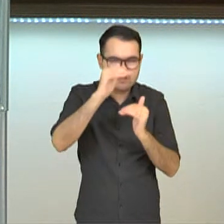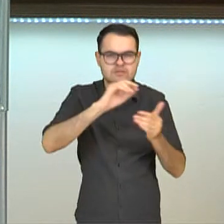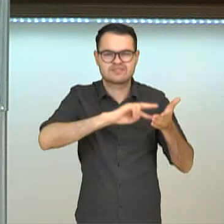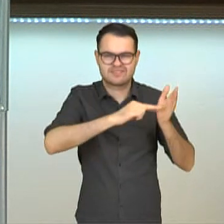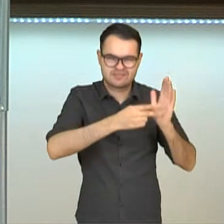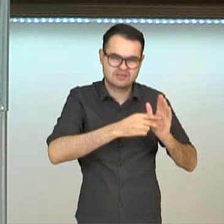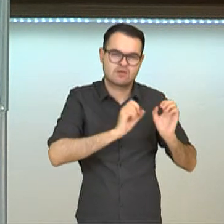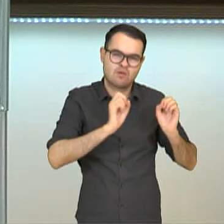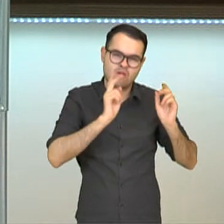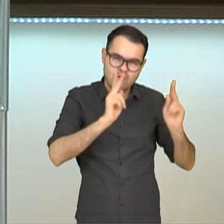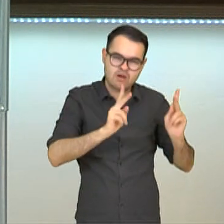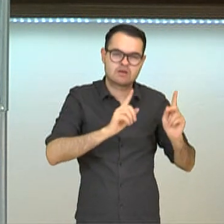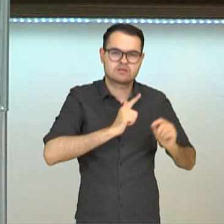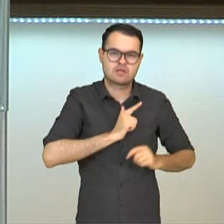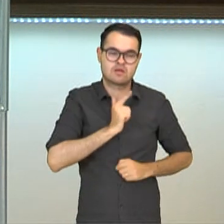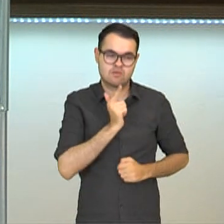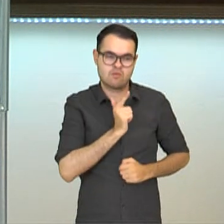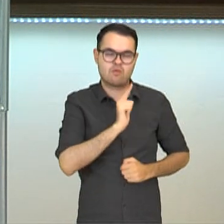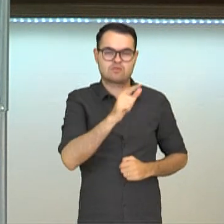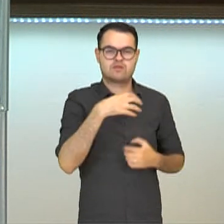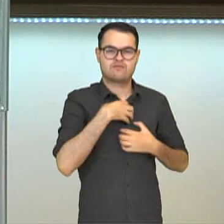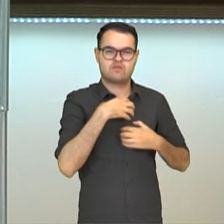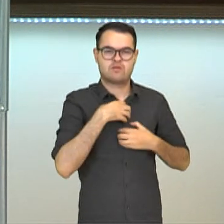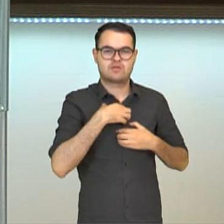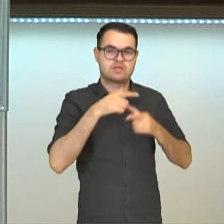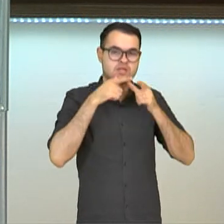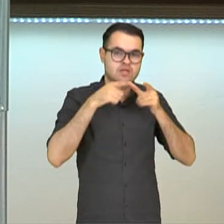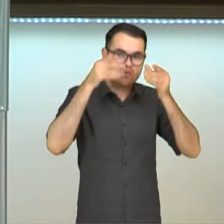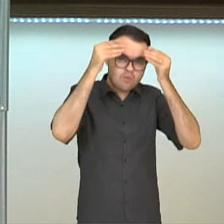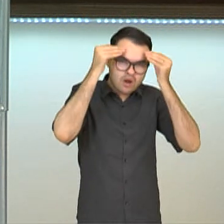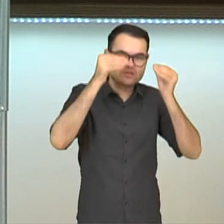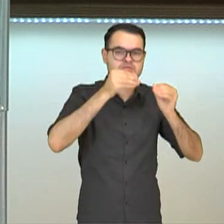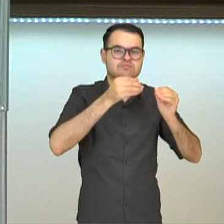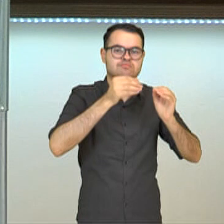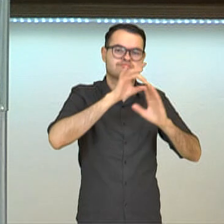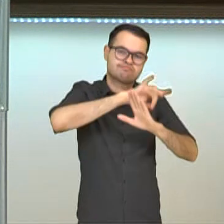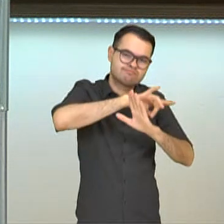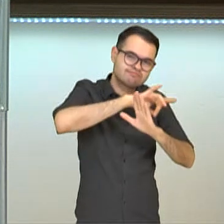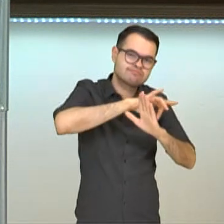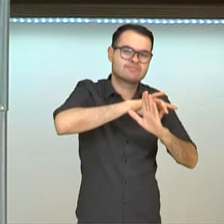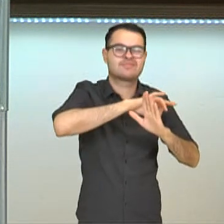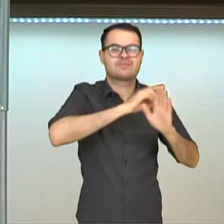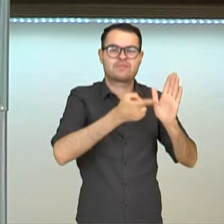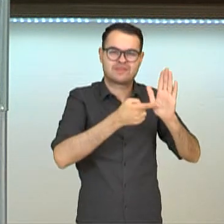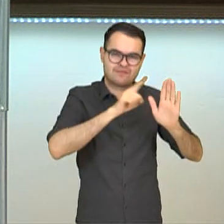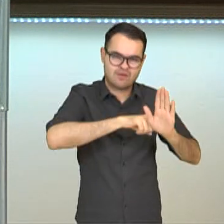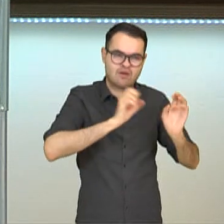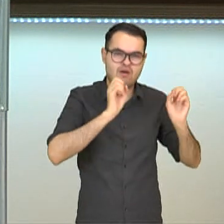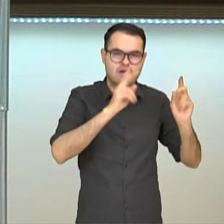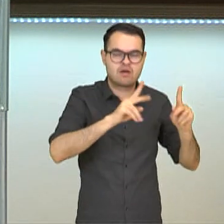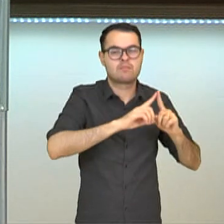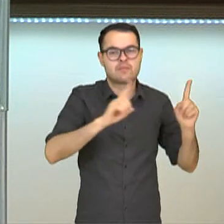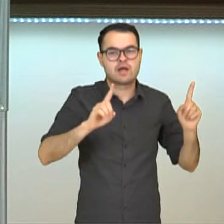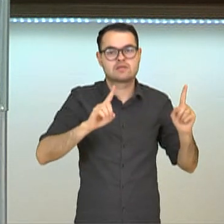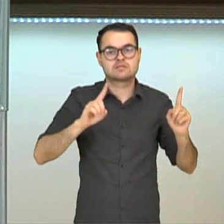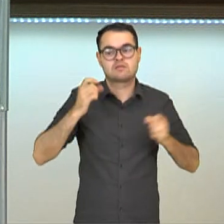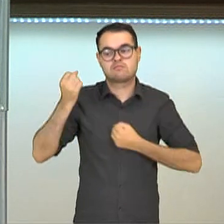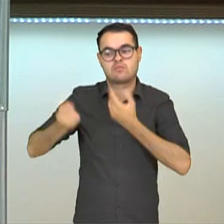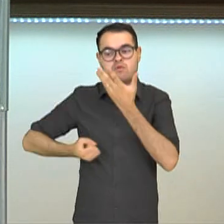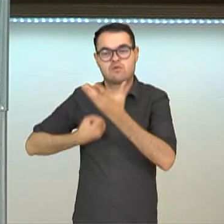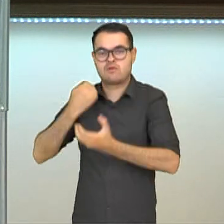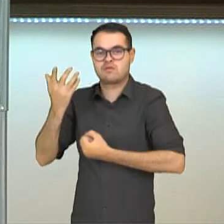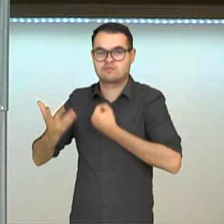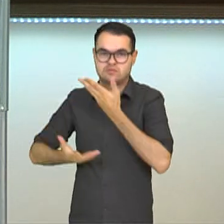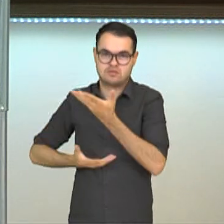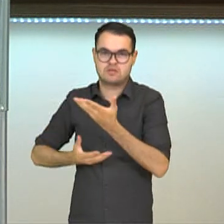Então, existem outras formas de usar a linguagem figurada, de usar uma linguagem mais metafórica. Mas a